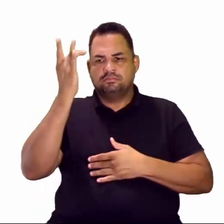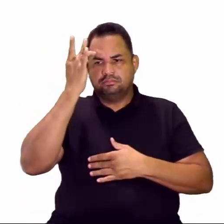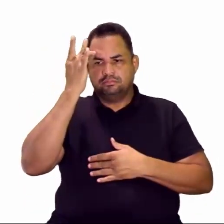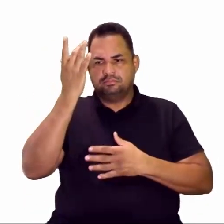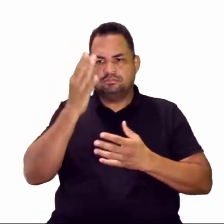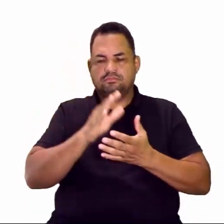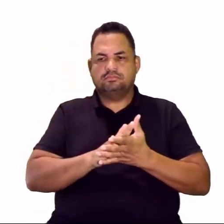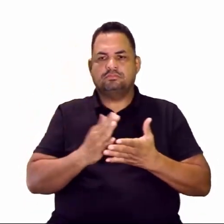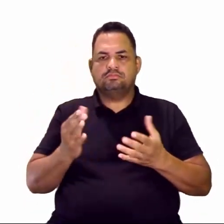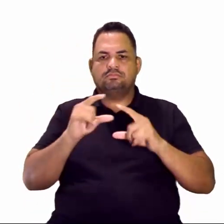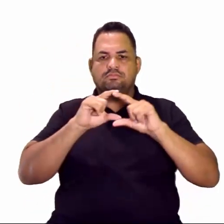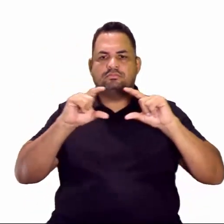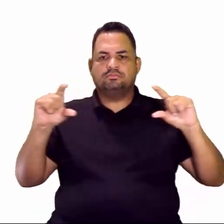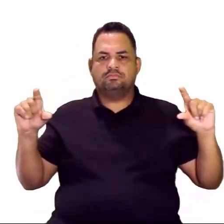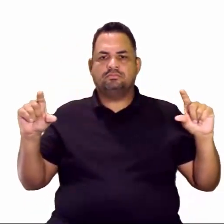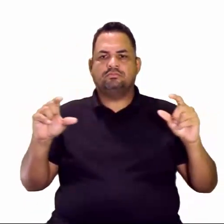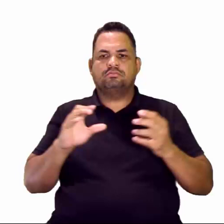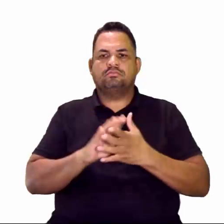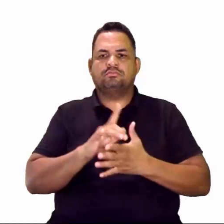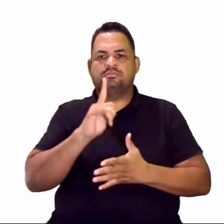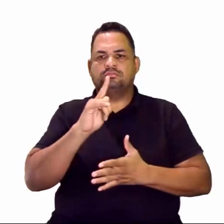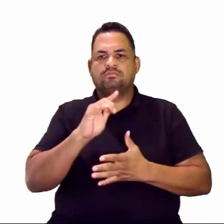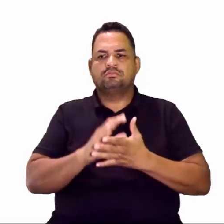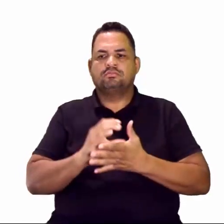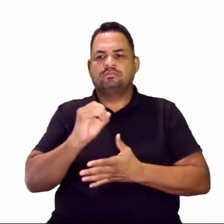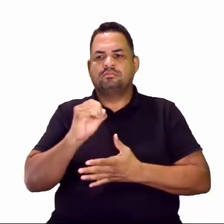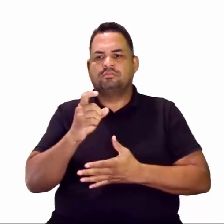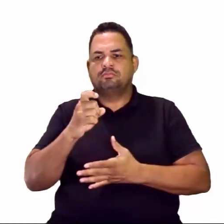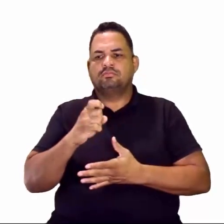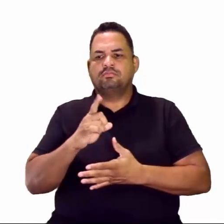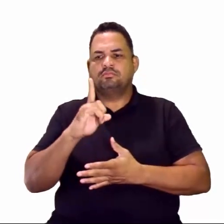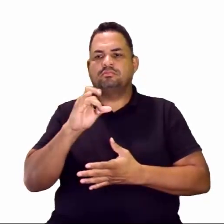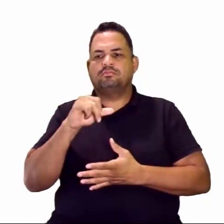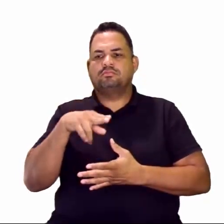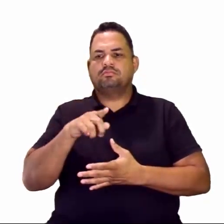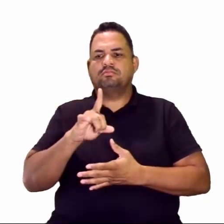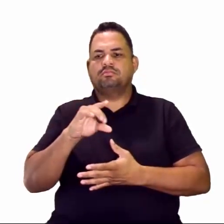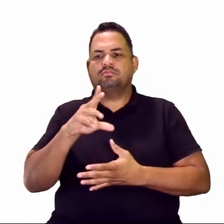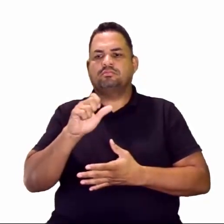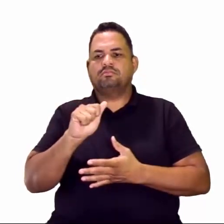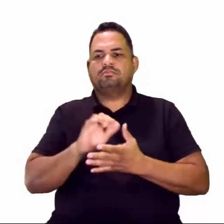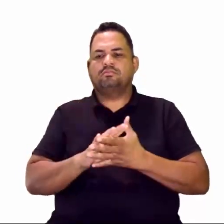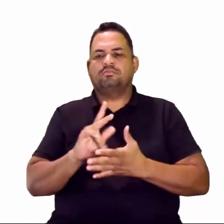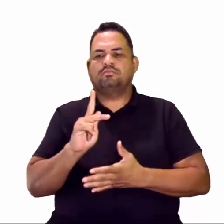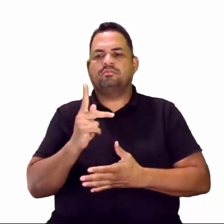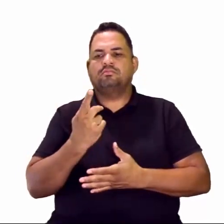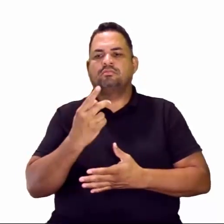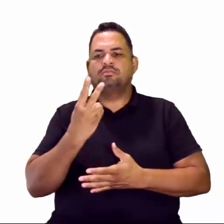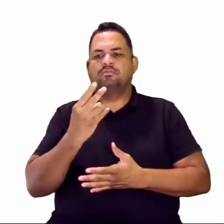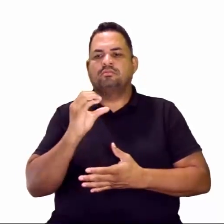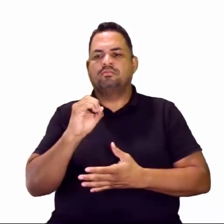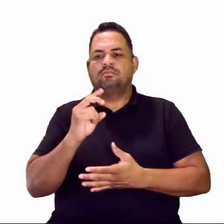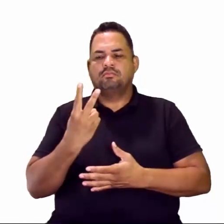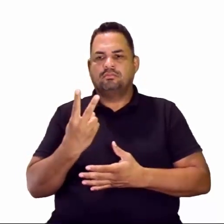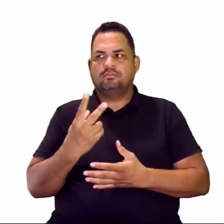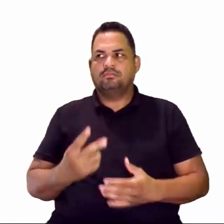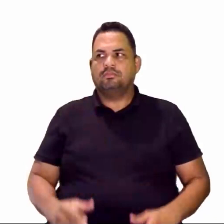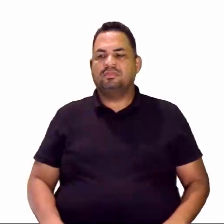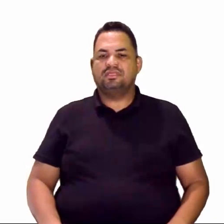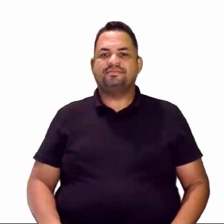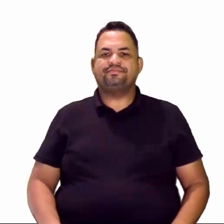fórmula da água oxigenada, que é H2O2, tá